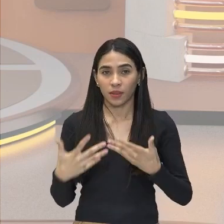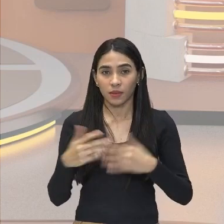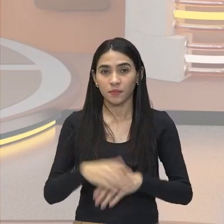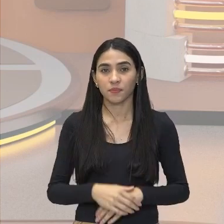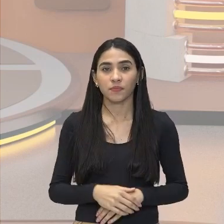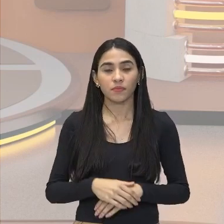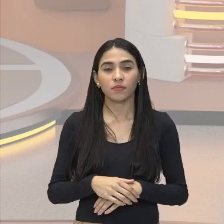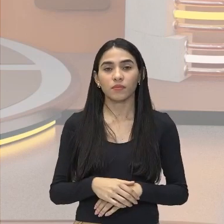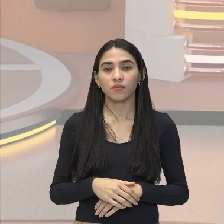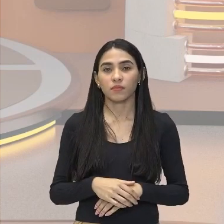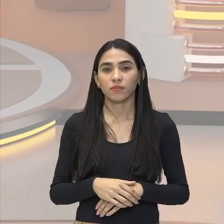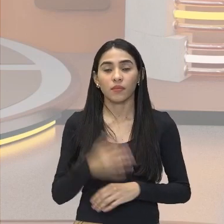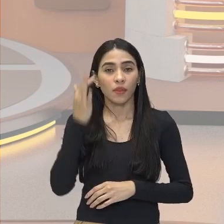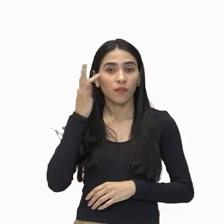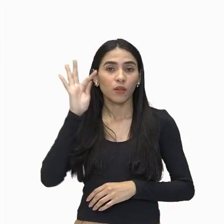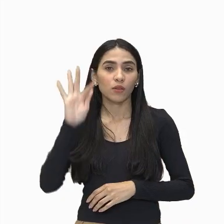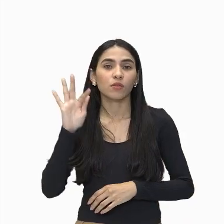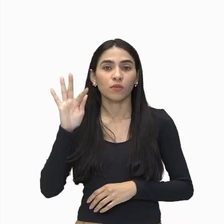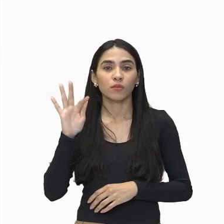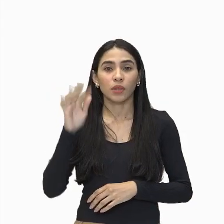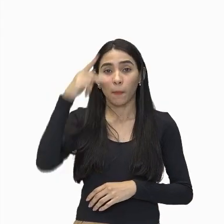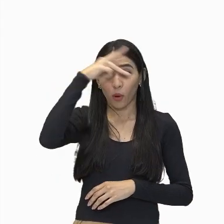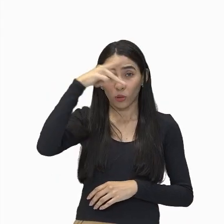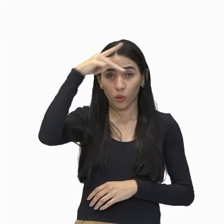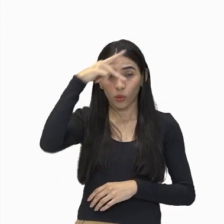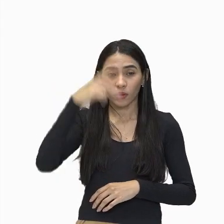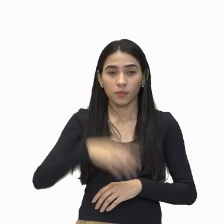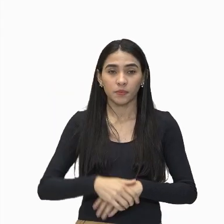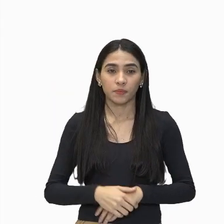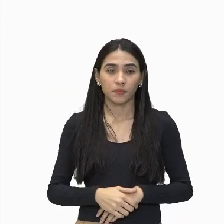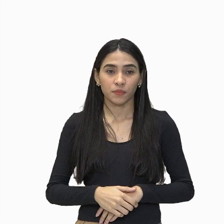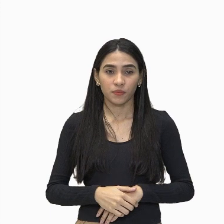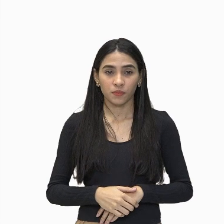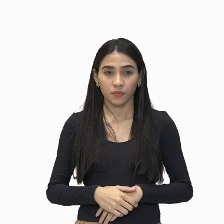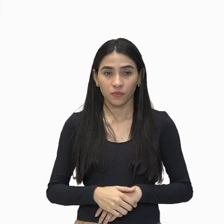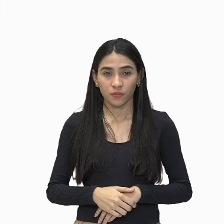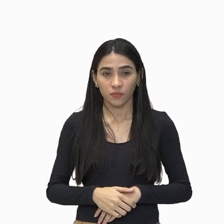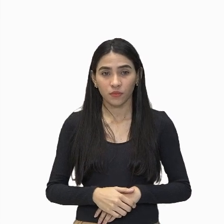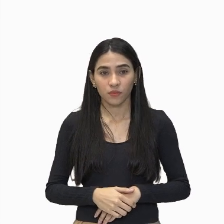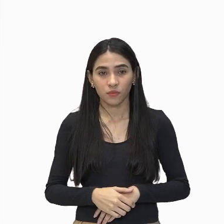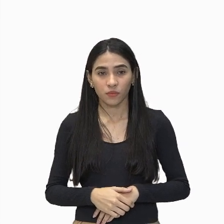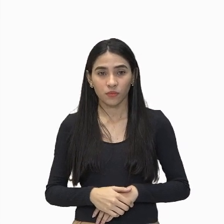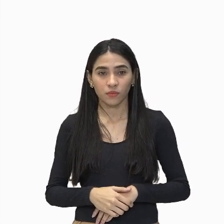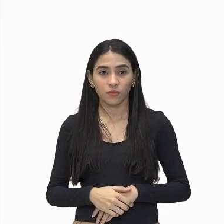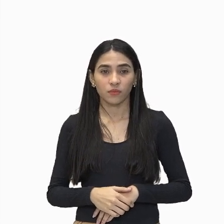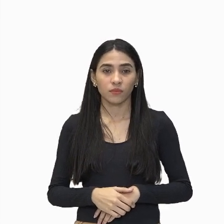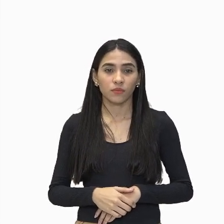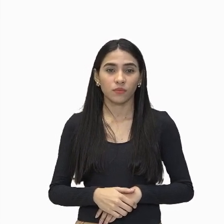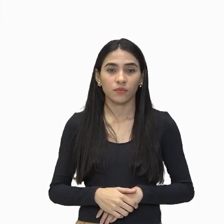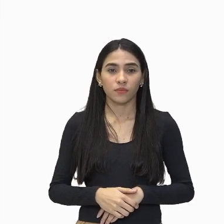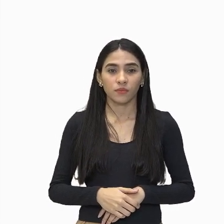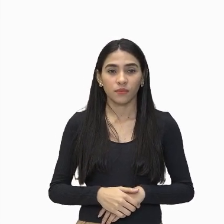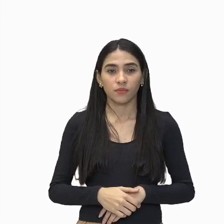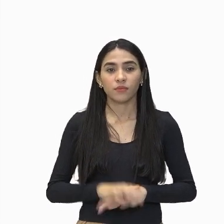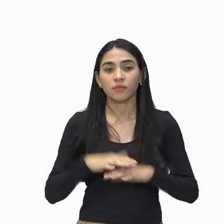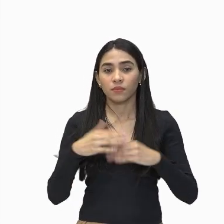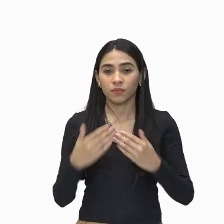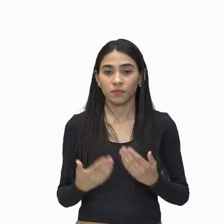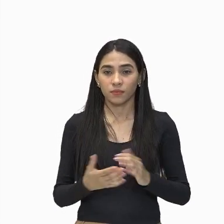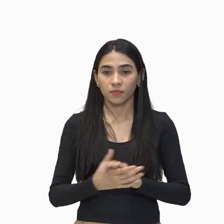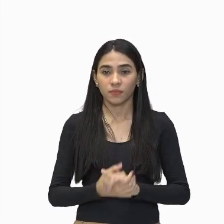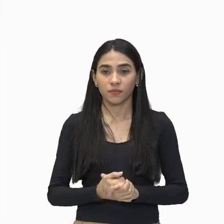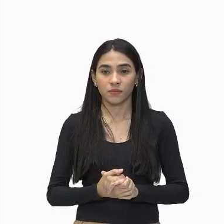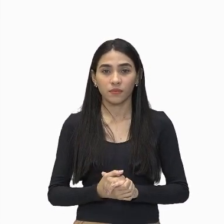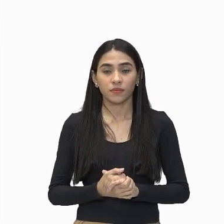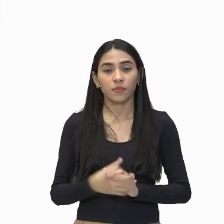filósofo polonês aí. Perfeito? Então, olha só, assim, quando uma